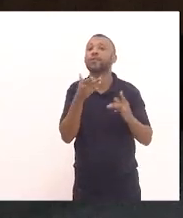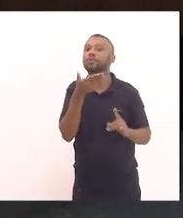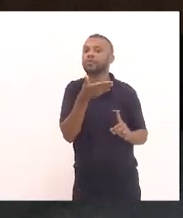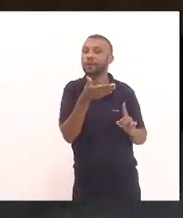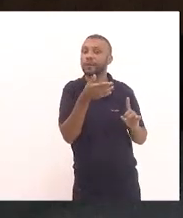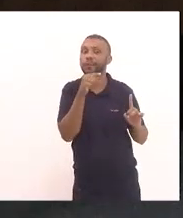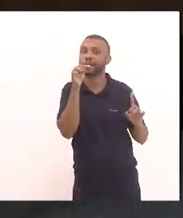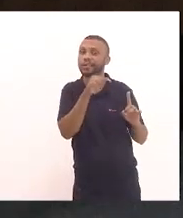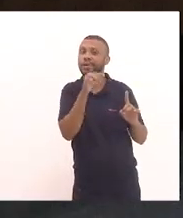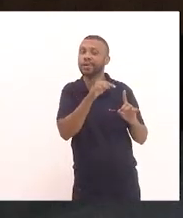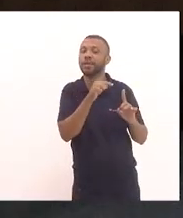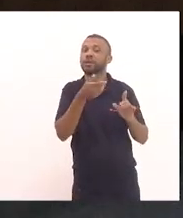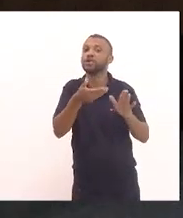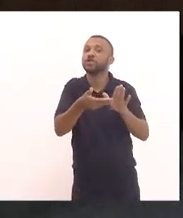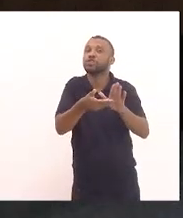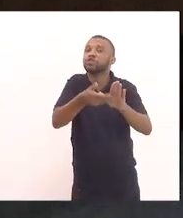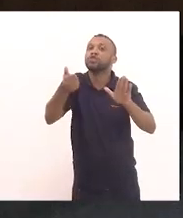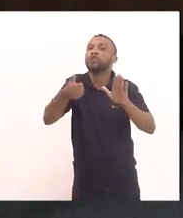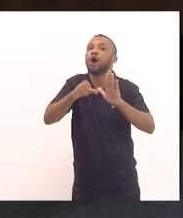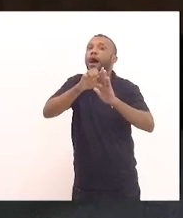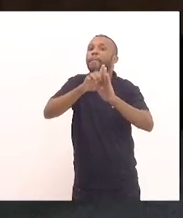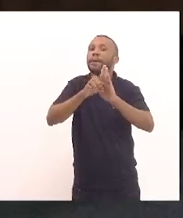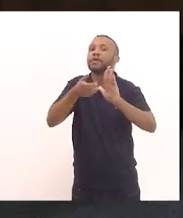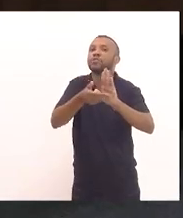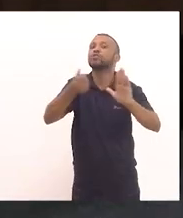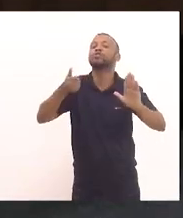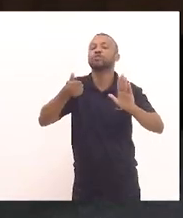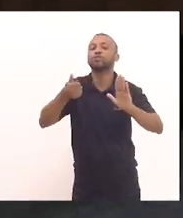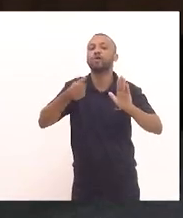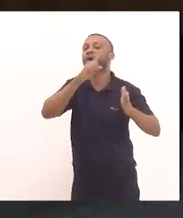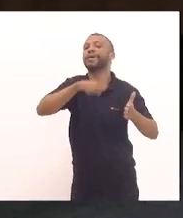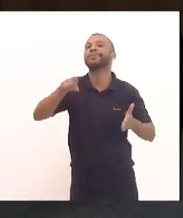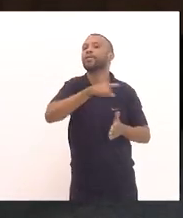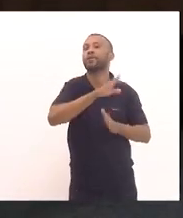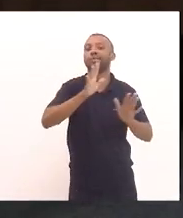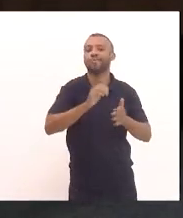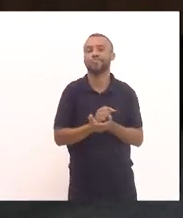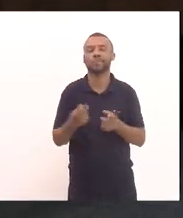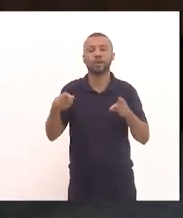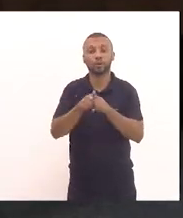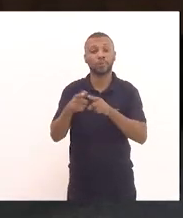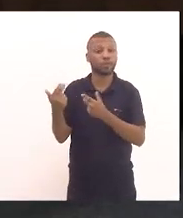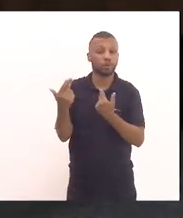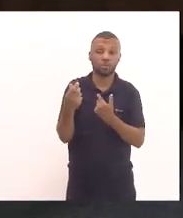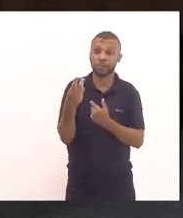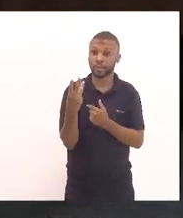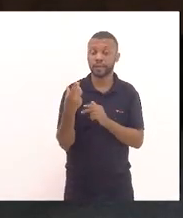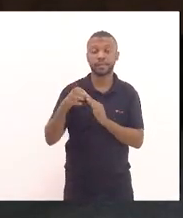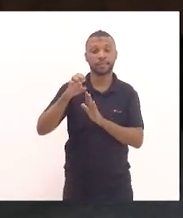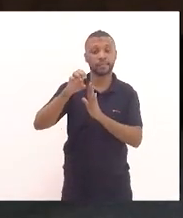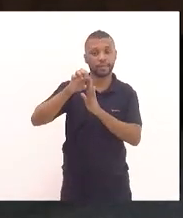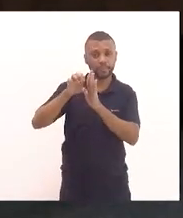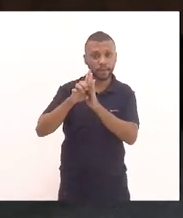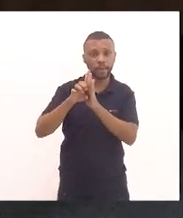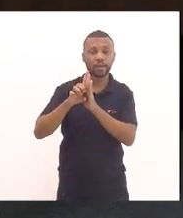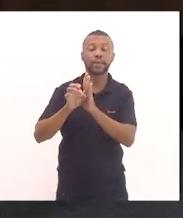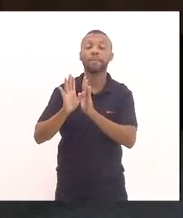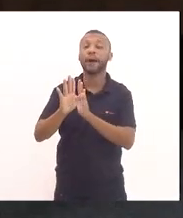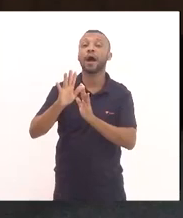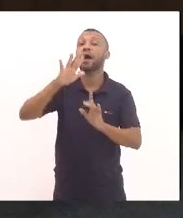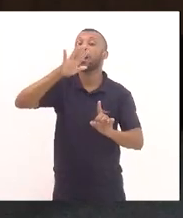e o mesmo retirou as emendas. Eu também tenho 3 emendas, senhor presidente, em